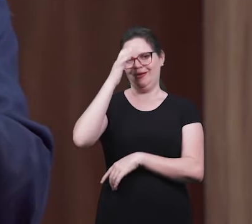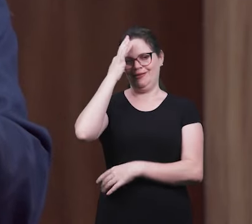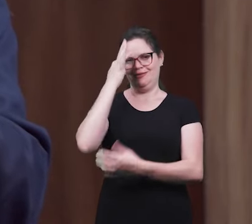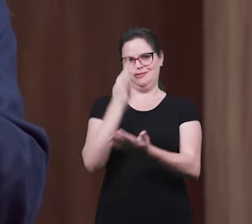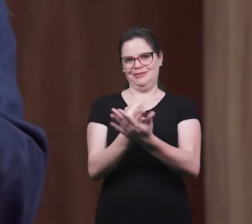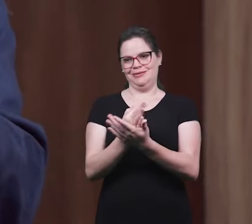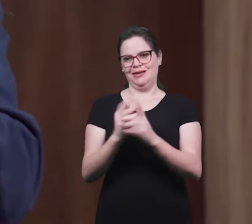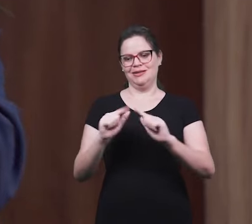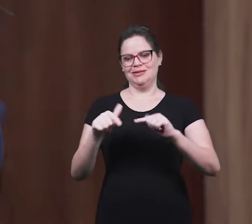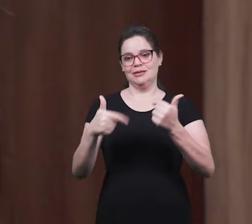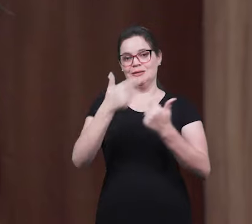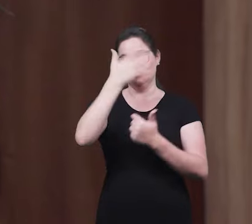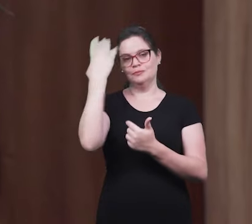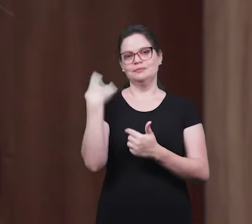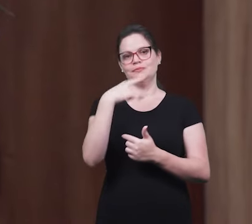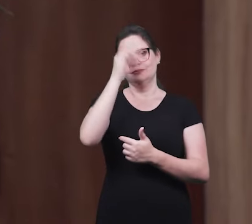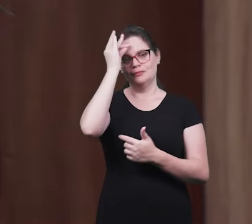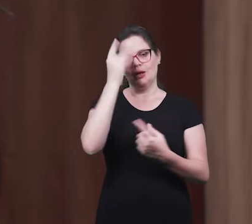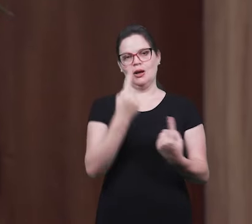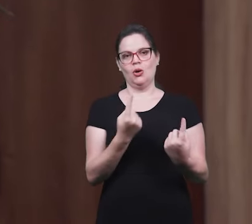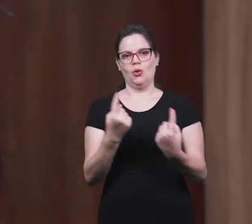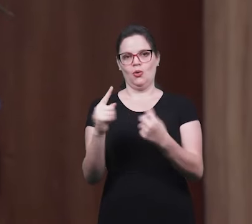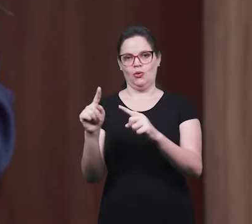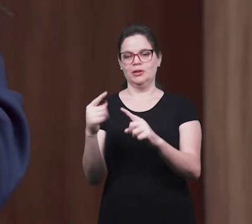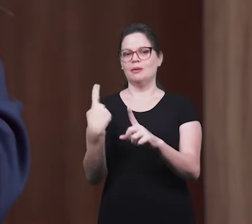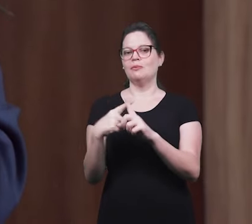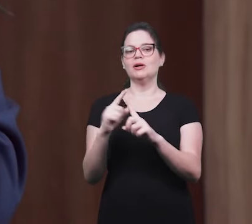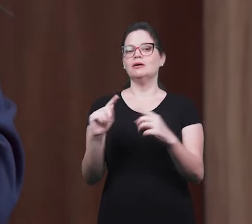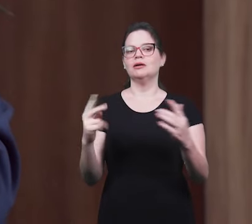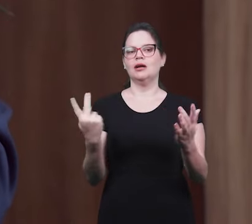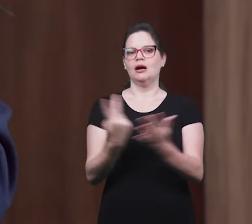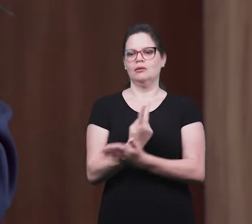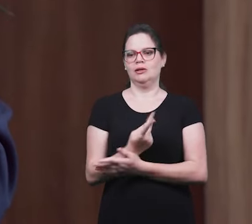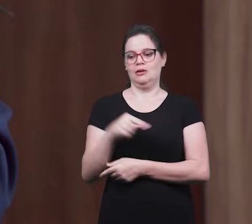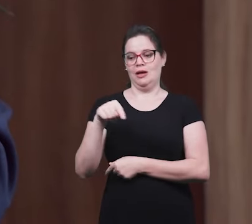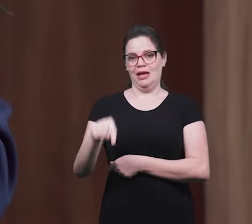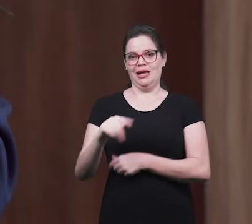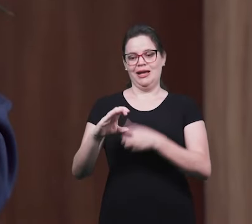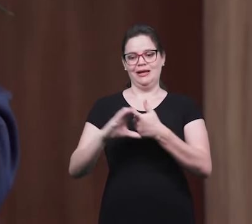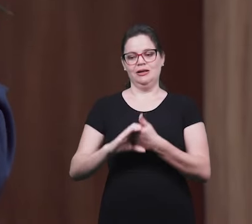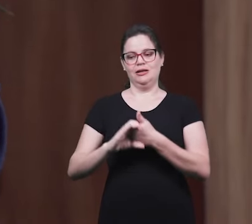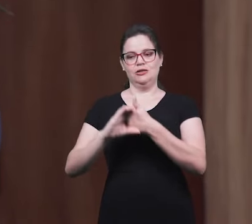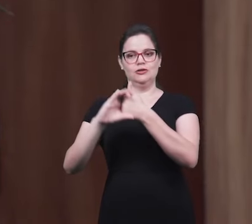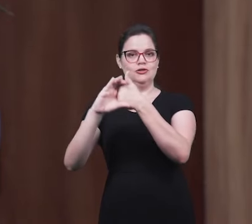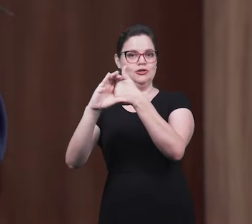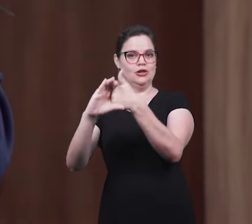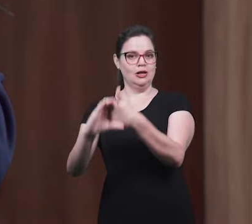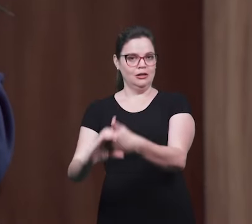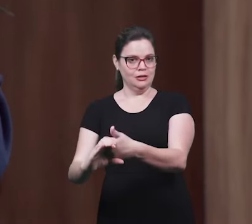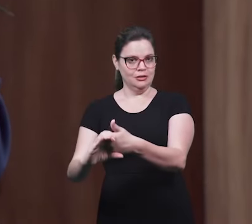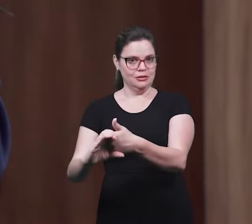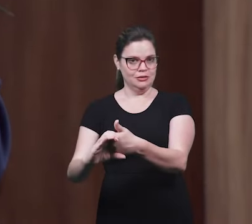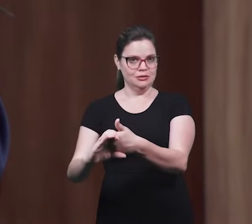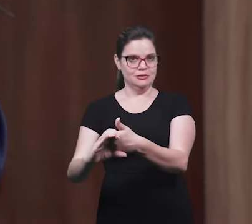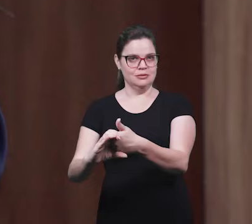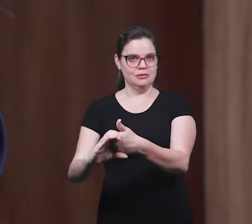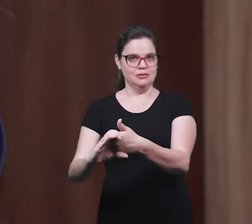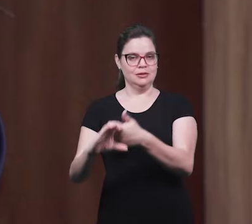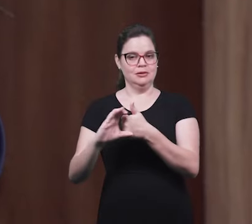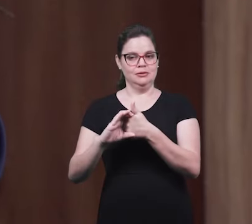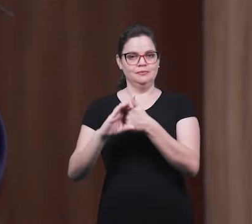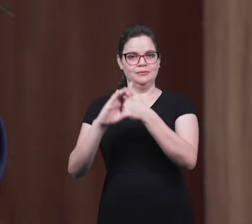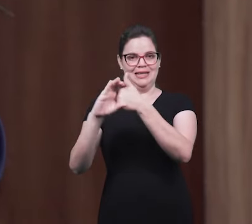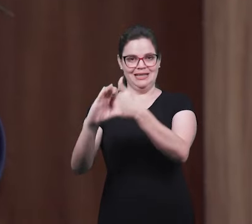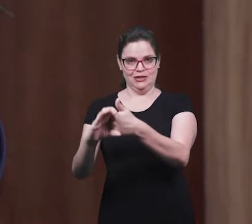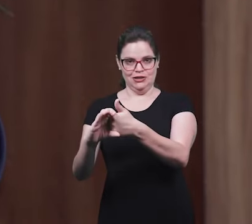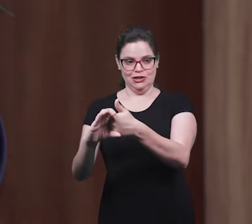do Espírito Santo. A partir dessa junção que houve entre, e por isso que é chamada